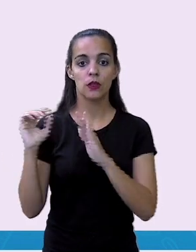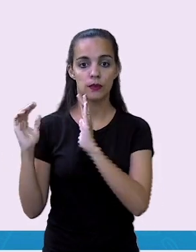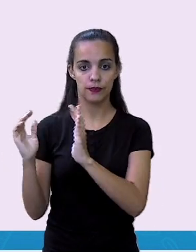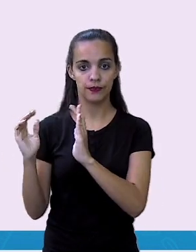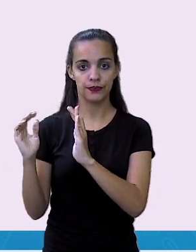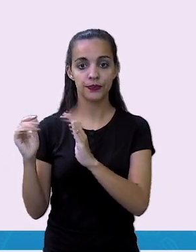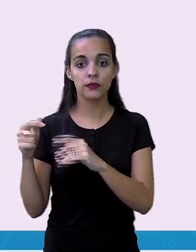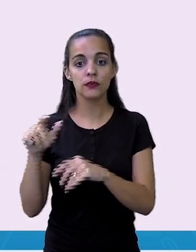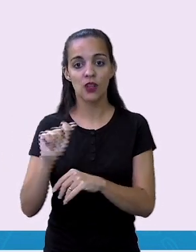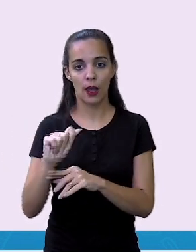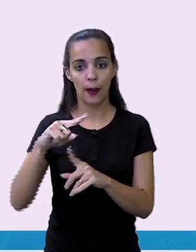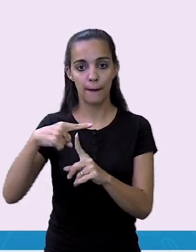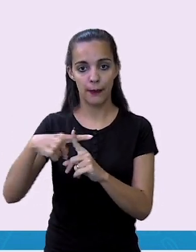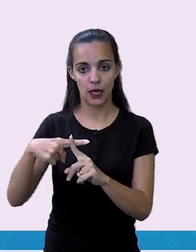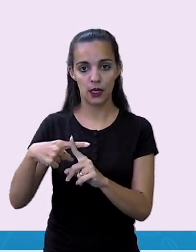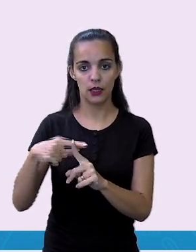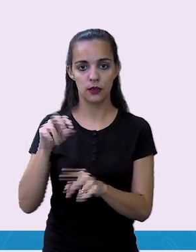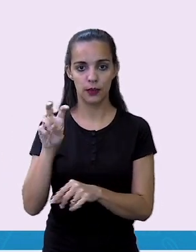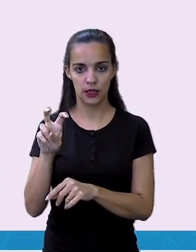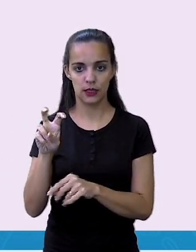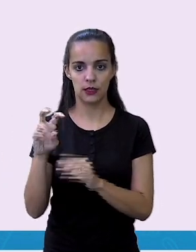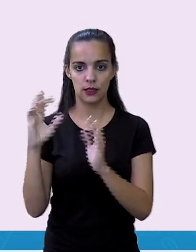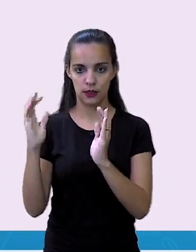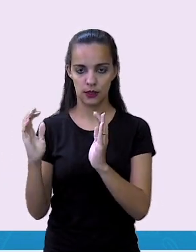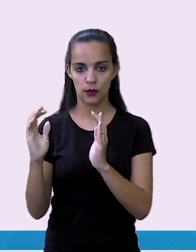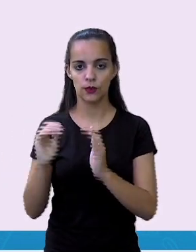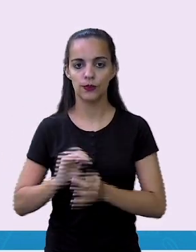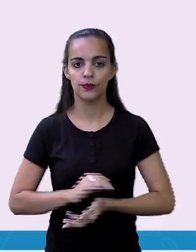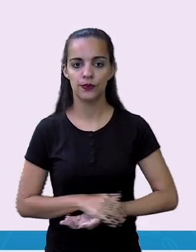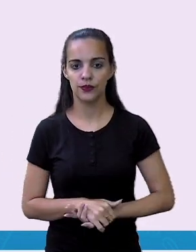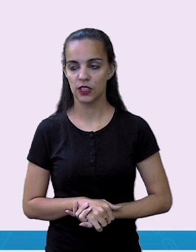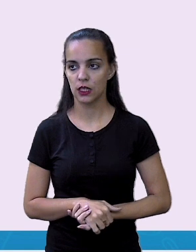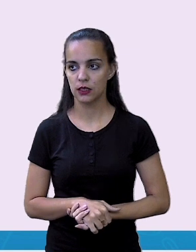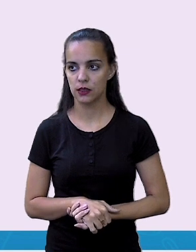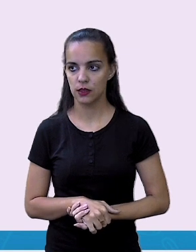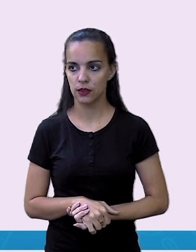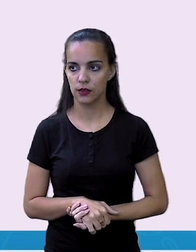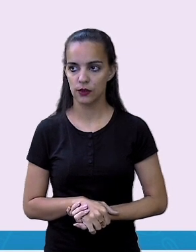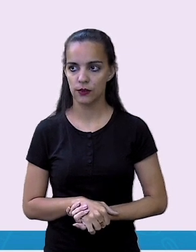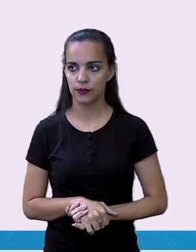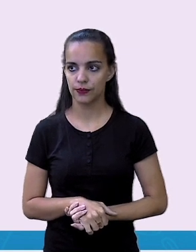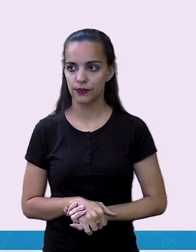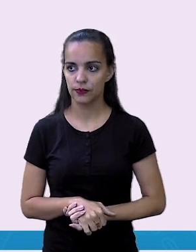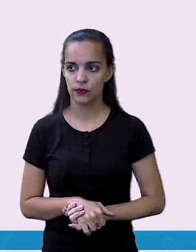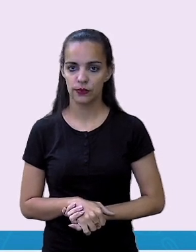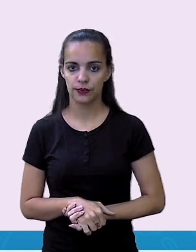que multiplica A mais 5, a razão ou a divisão, certo?